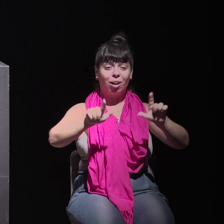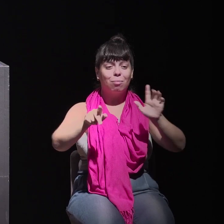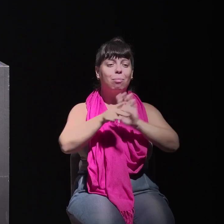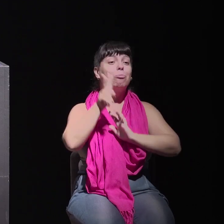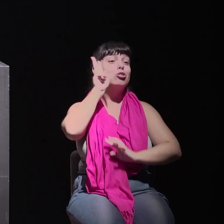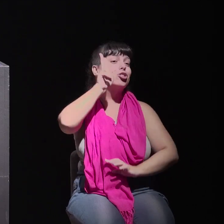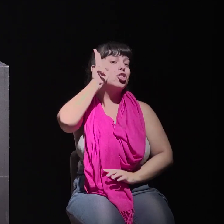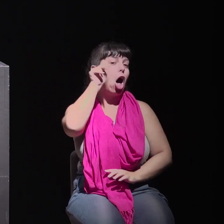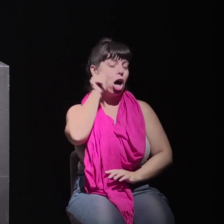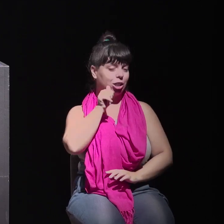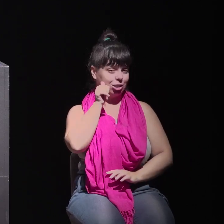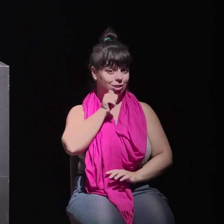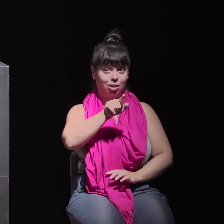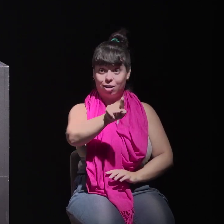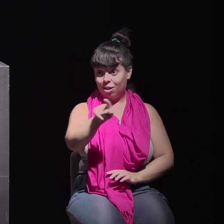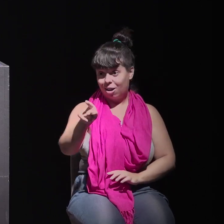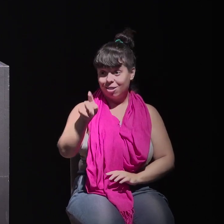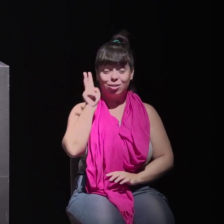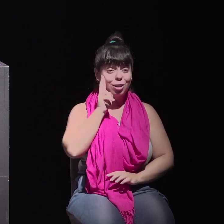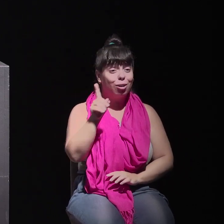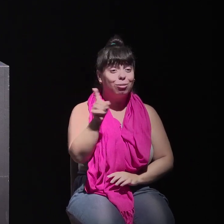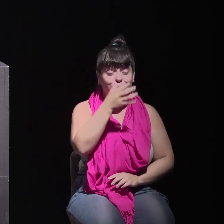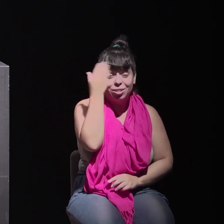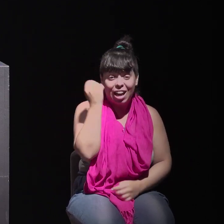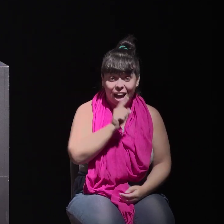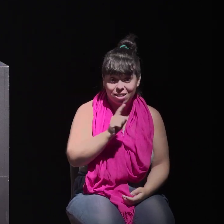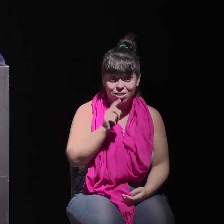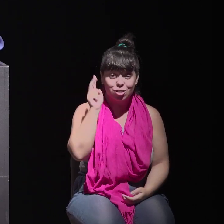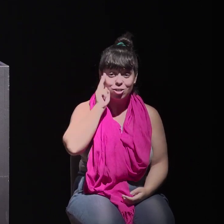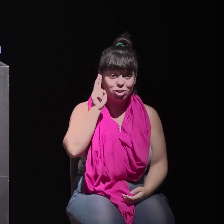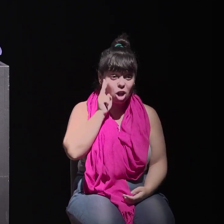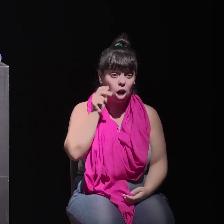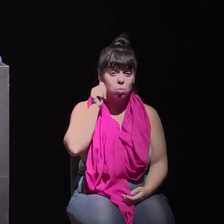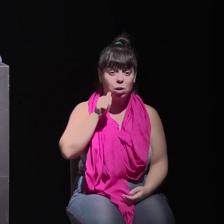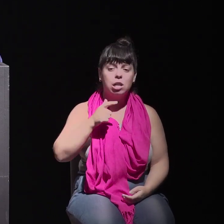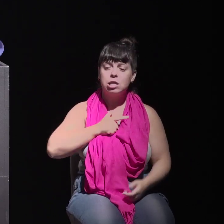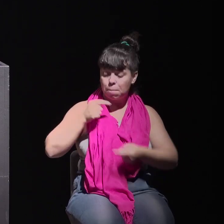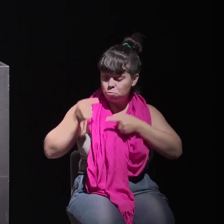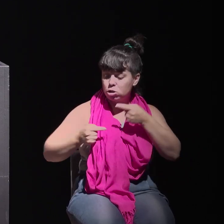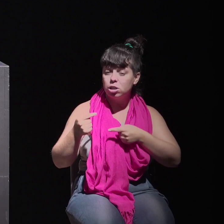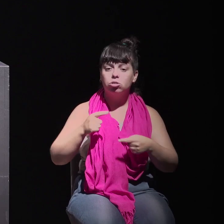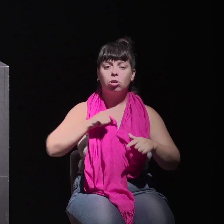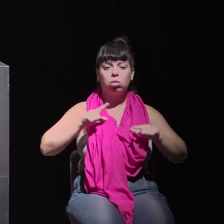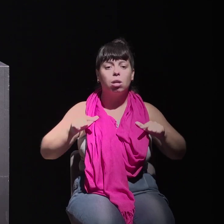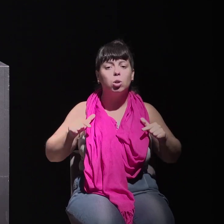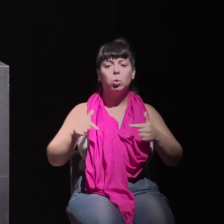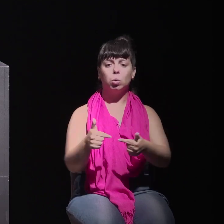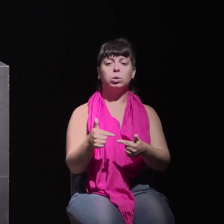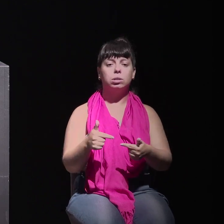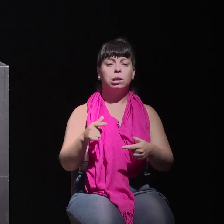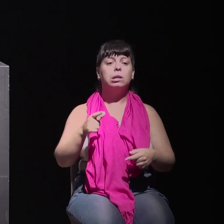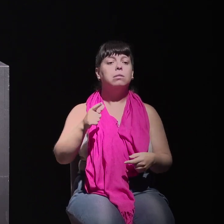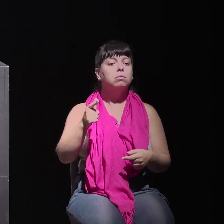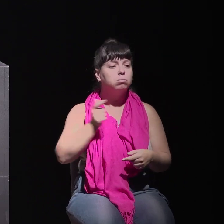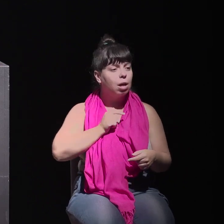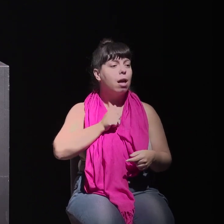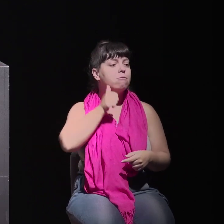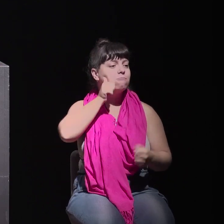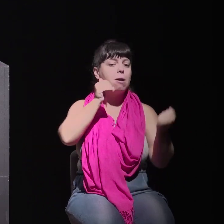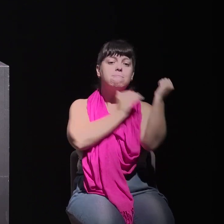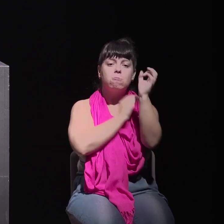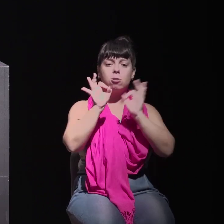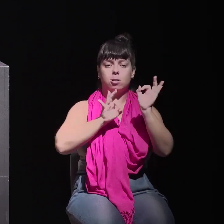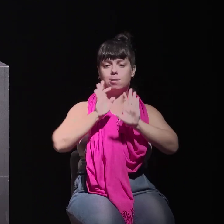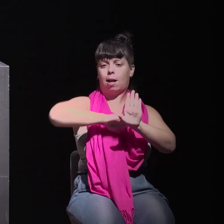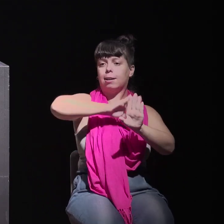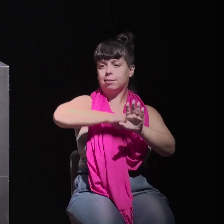das mulheres. A gente não pode esquecer que essas histórias das mulheres têm política, têm luta, tem organização feminista atrás. E é